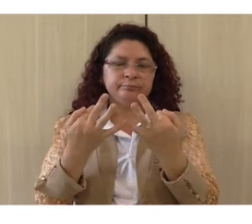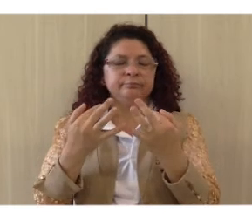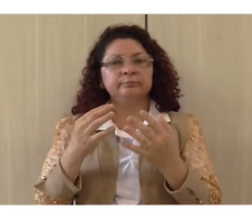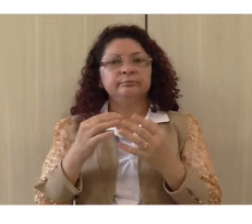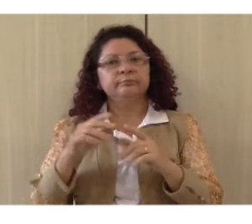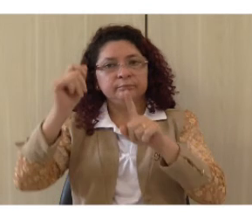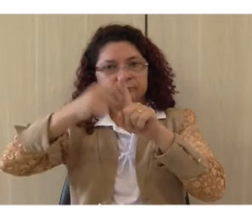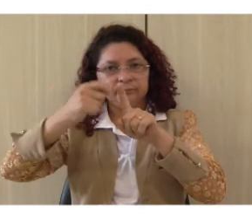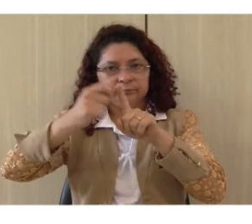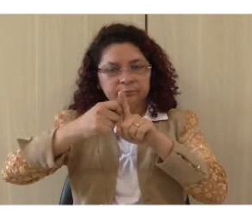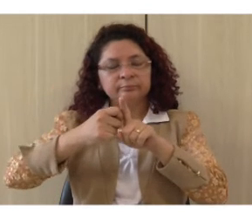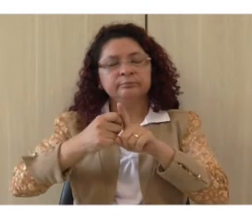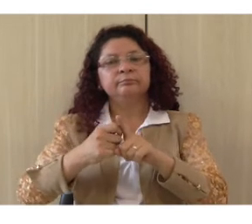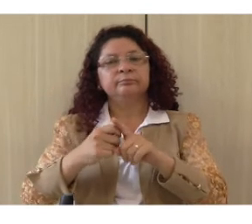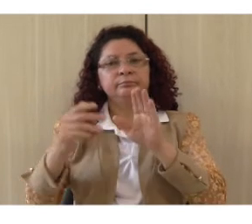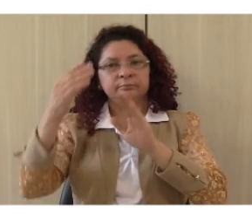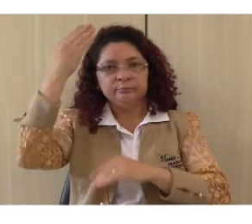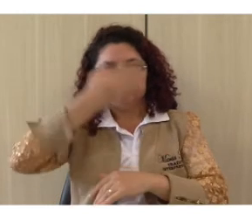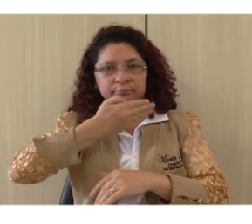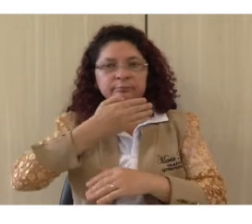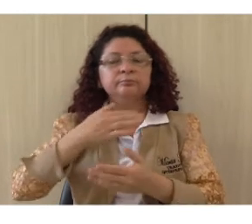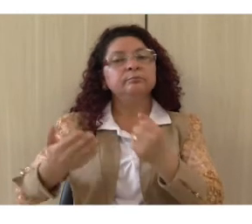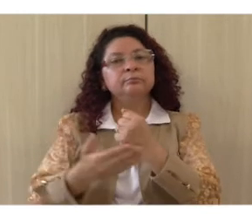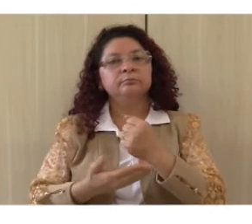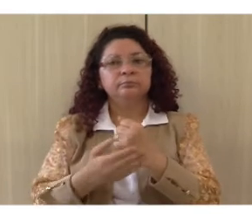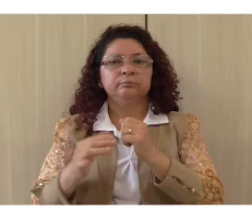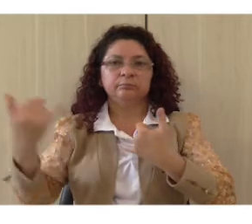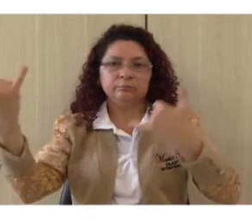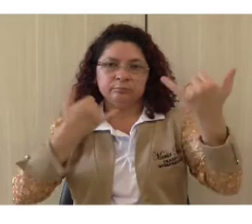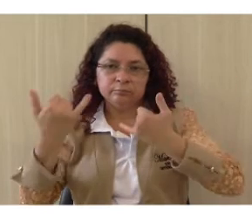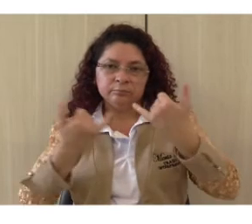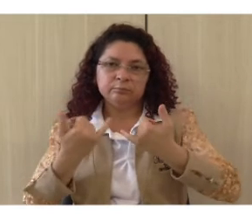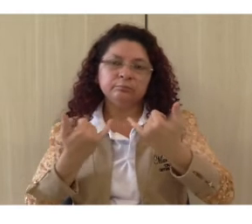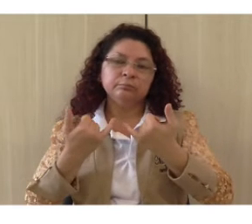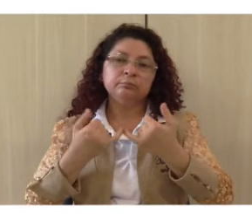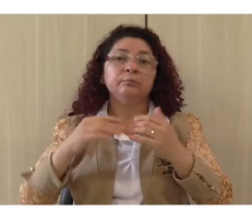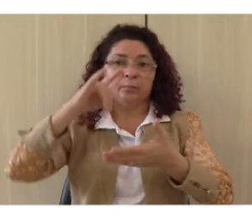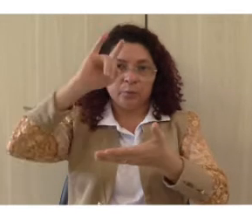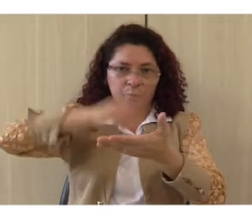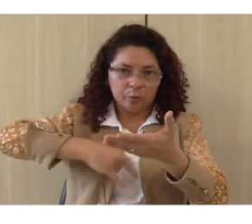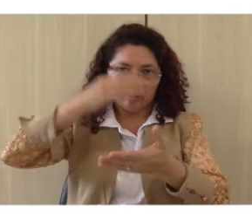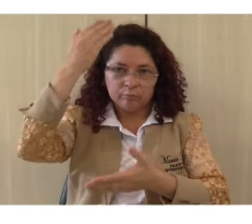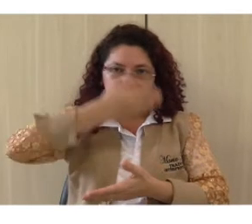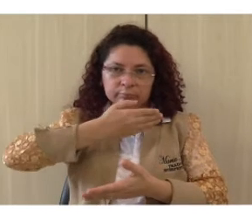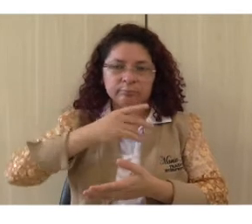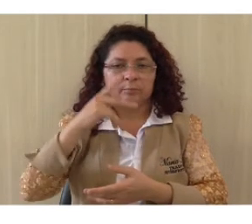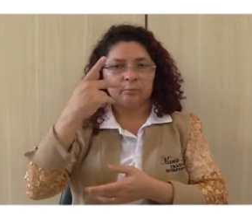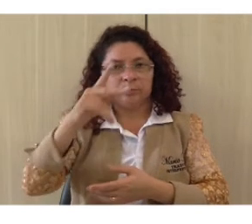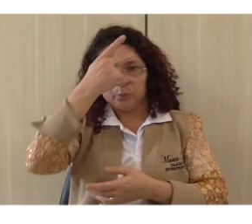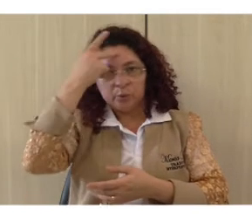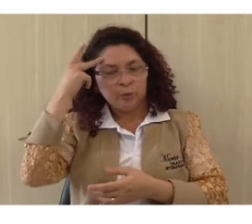bruta mensal per capita tomarão por base as informações prestadas e os documentos fornecidos pelo candidato